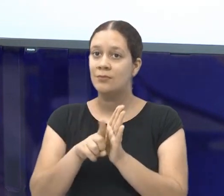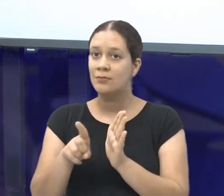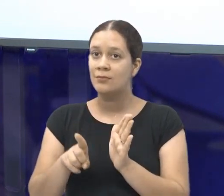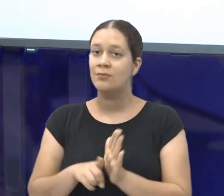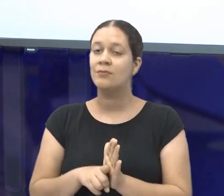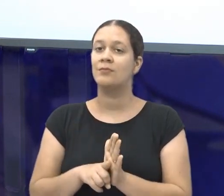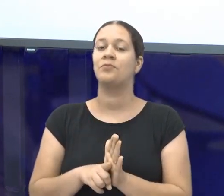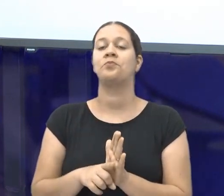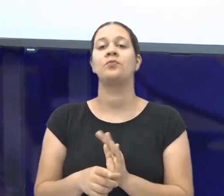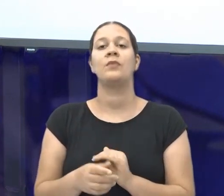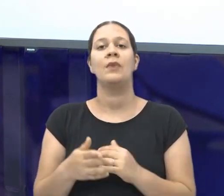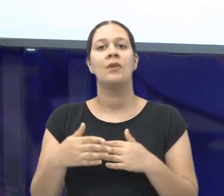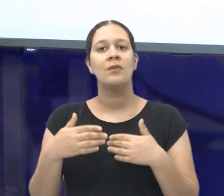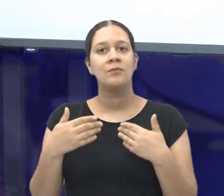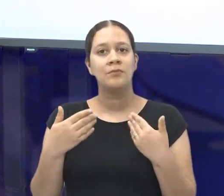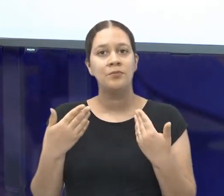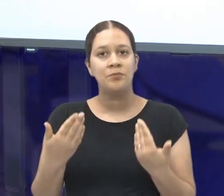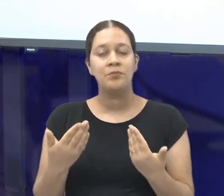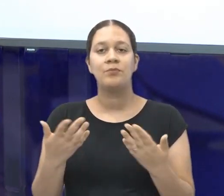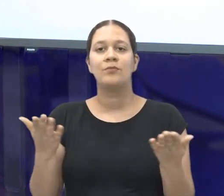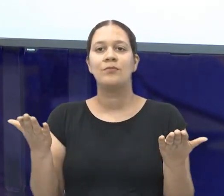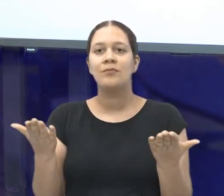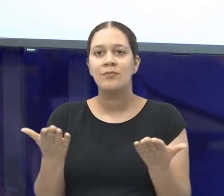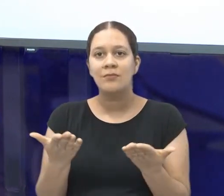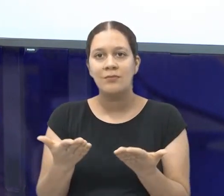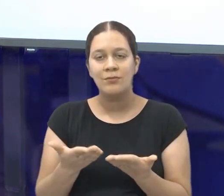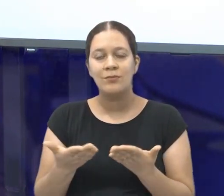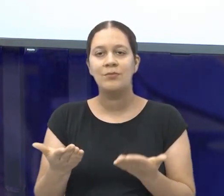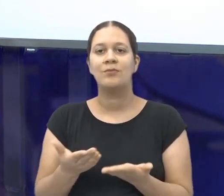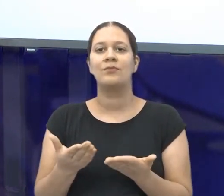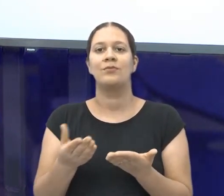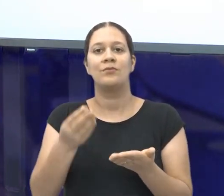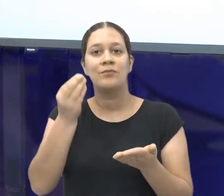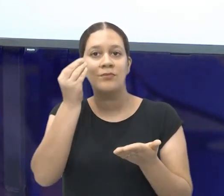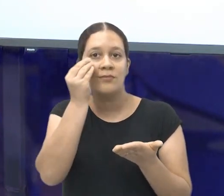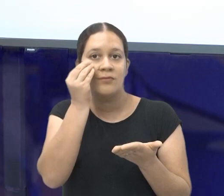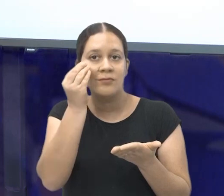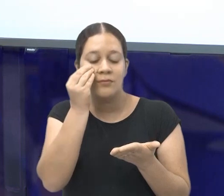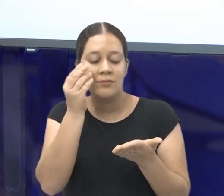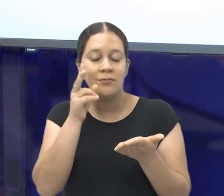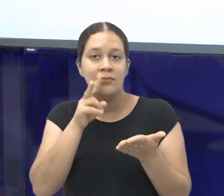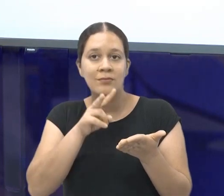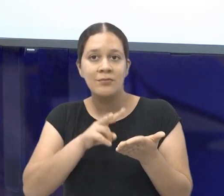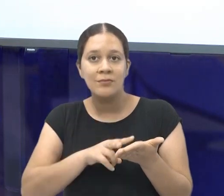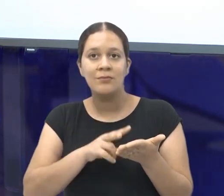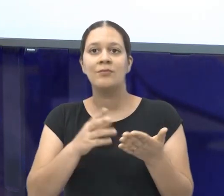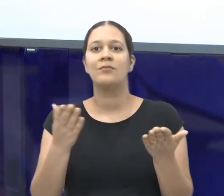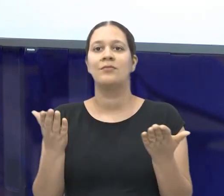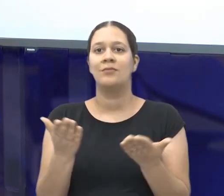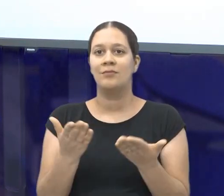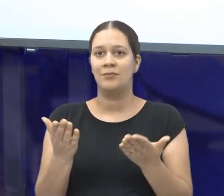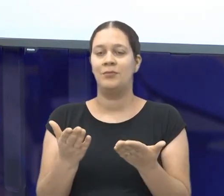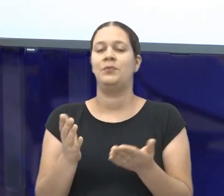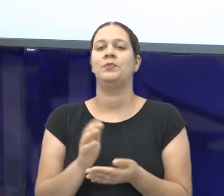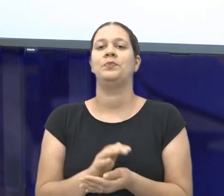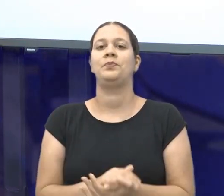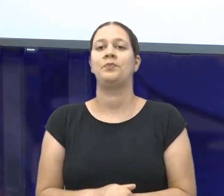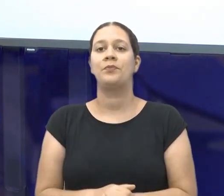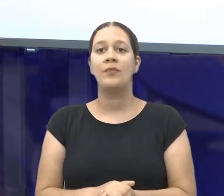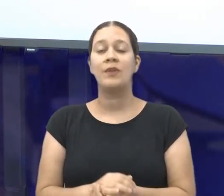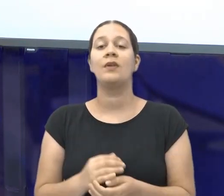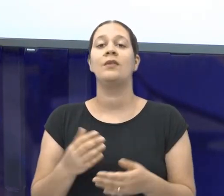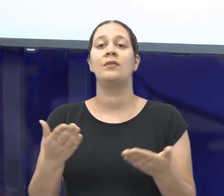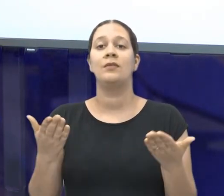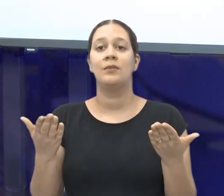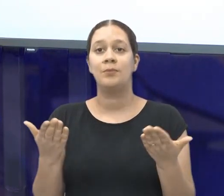caderno à parte. Então junta aí o material para que a gente possa fazer a correção. E